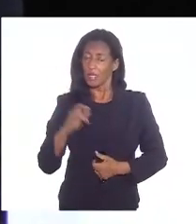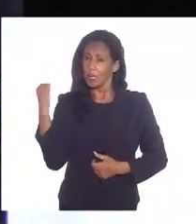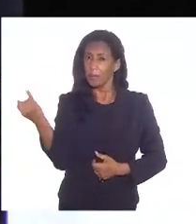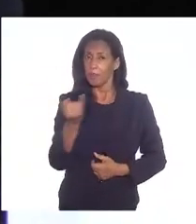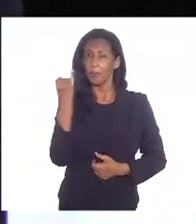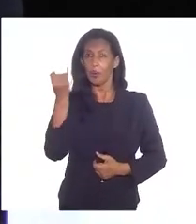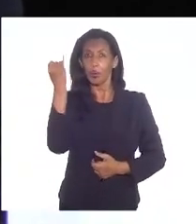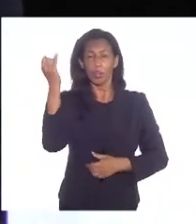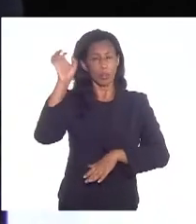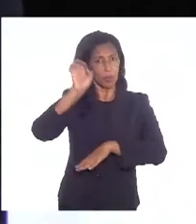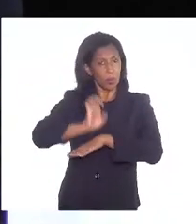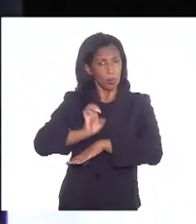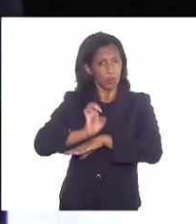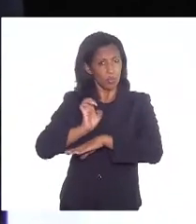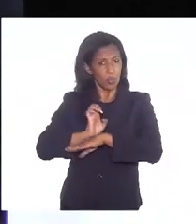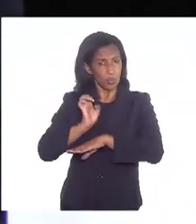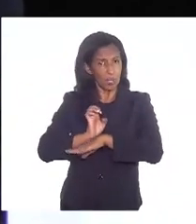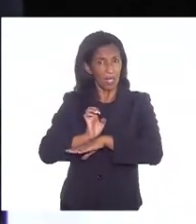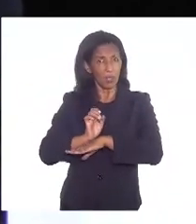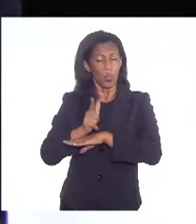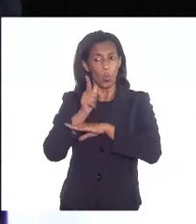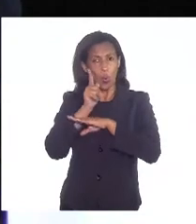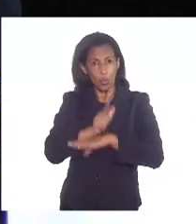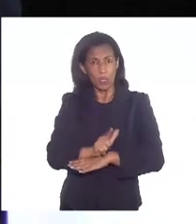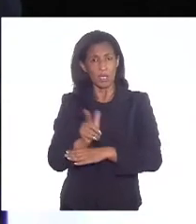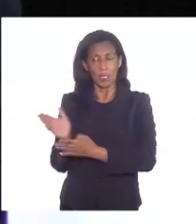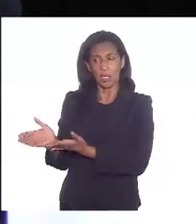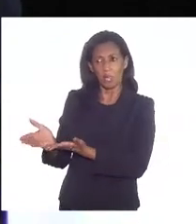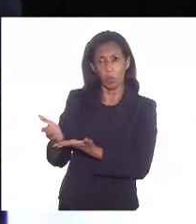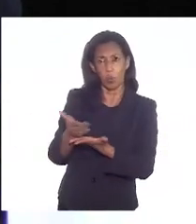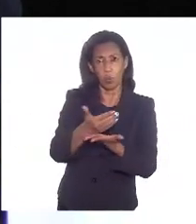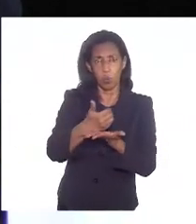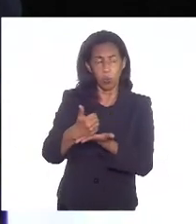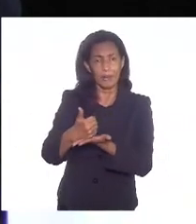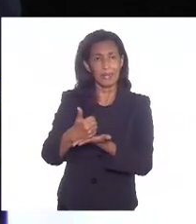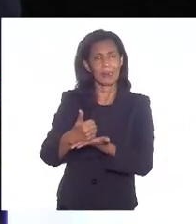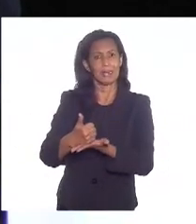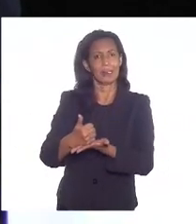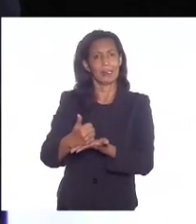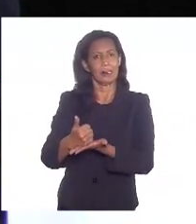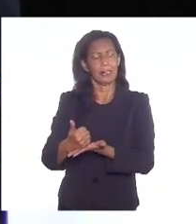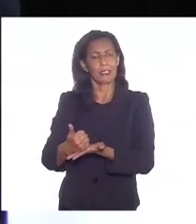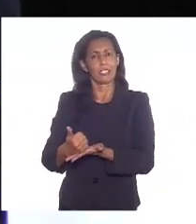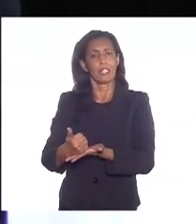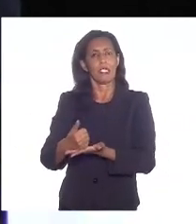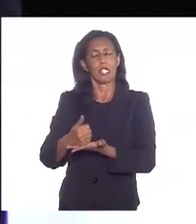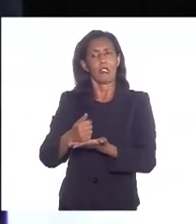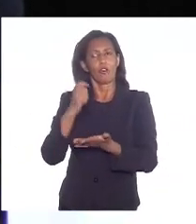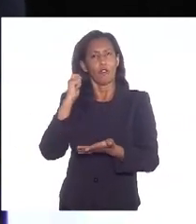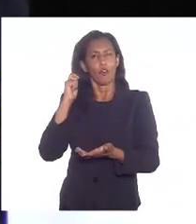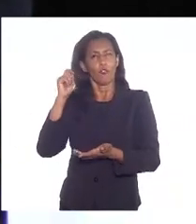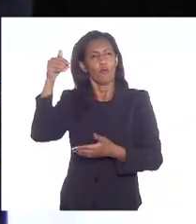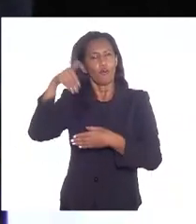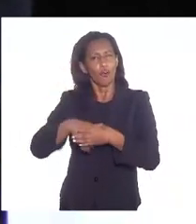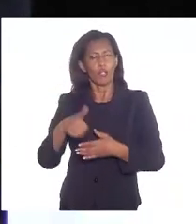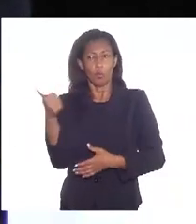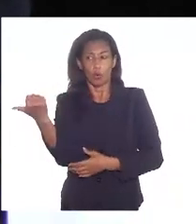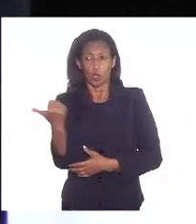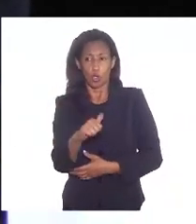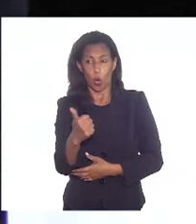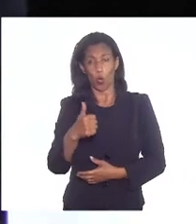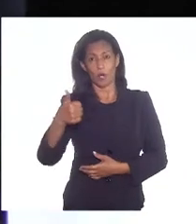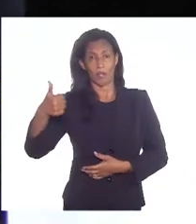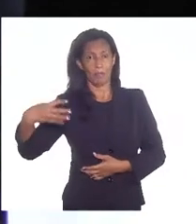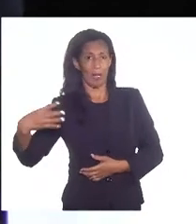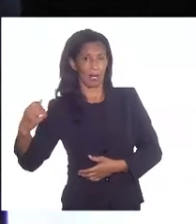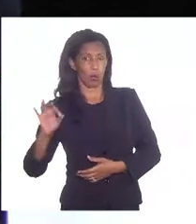importantes para que o Estado pudesse aderir ao regime de recuperação. Votamos aqui o aumento da contribuição de 11 para 14, de